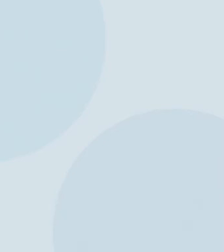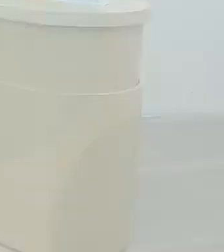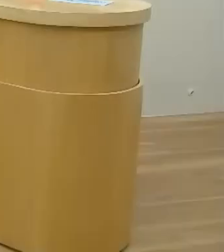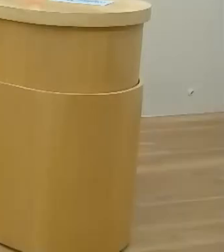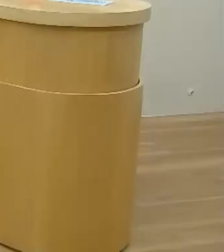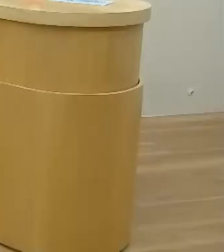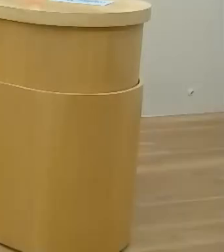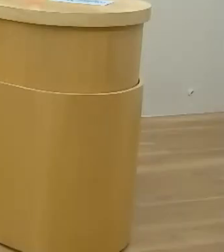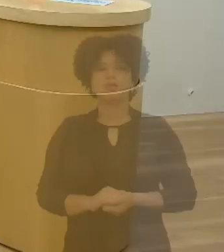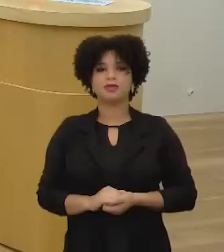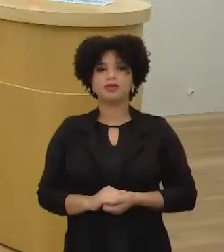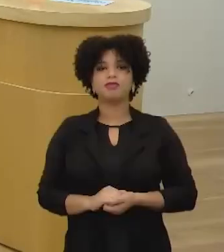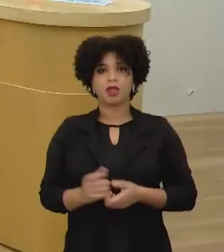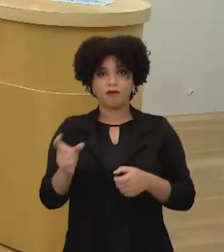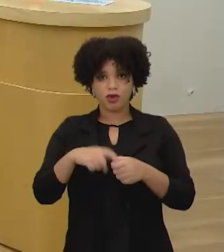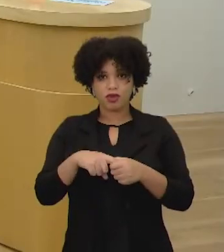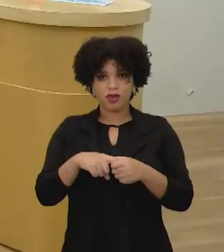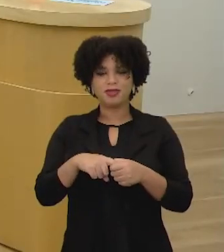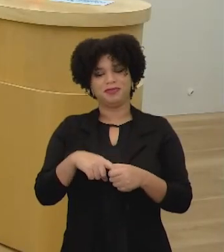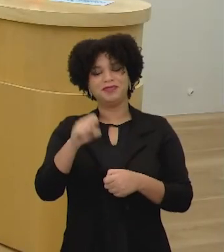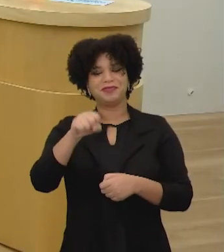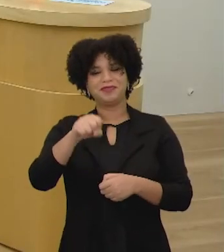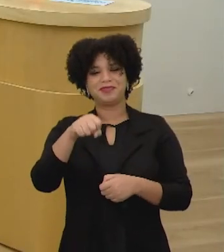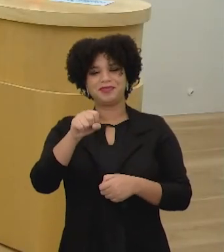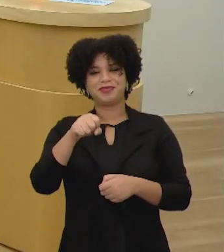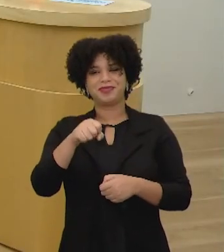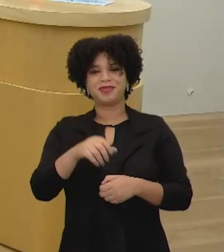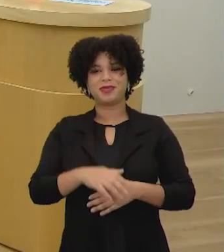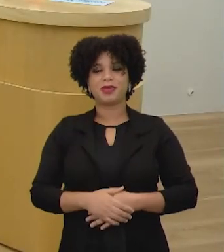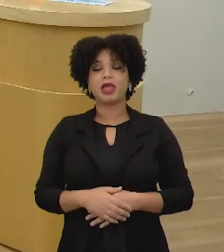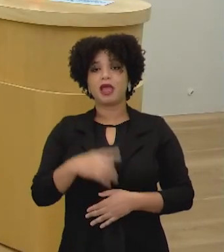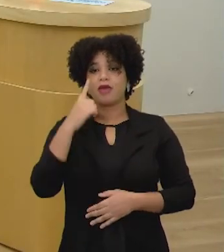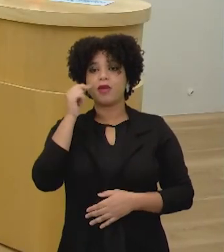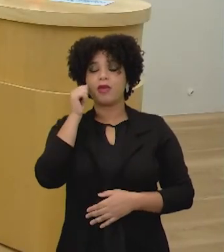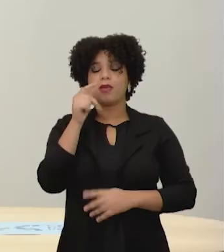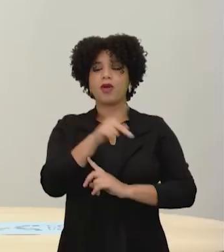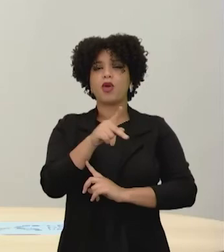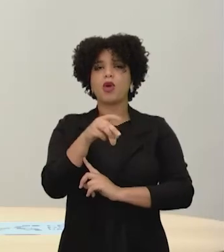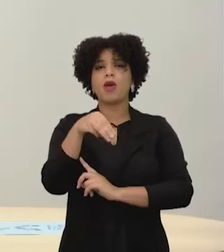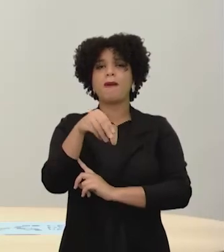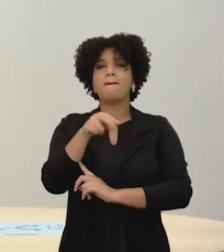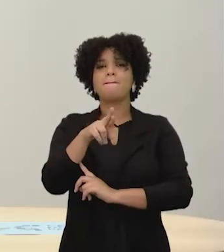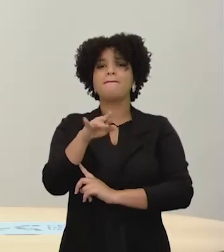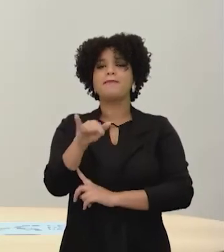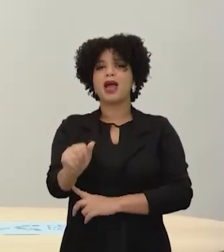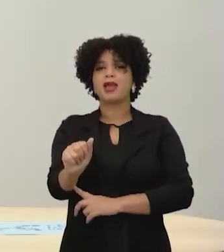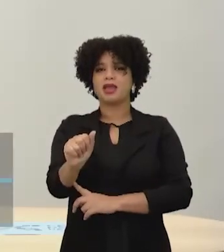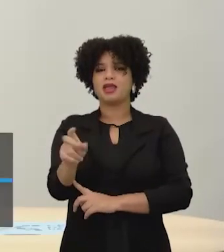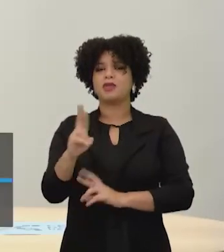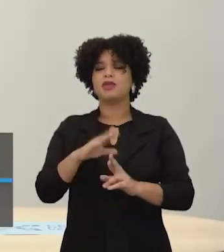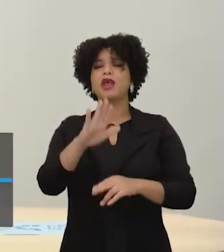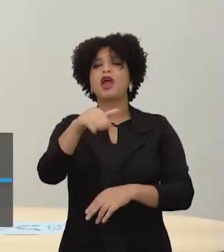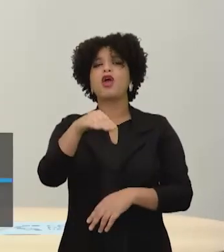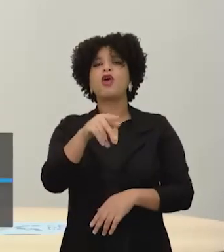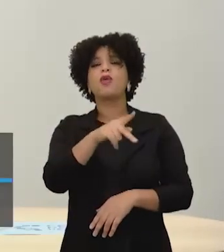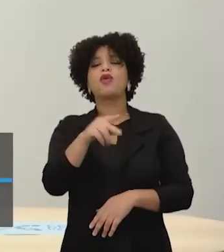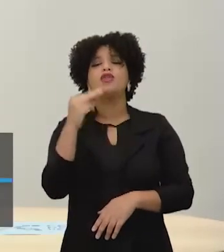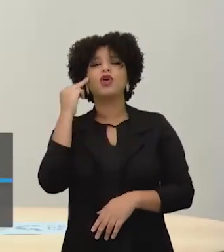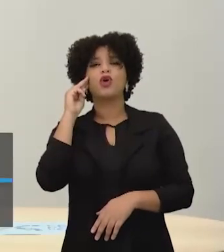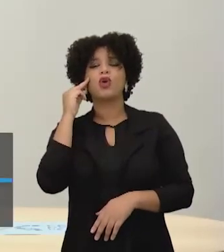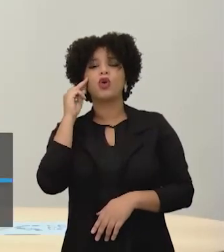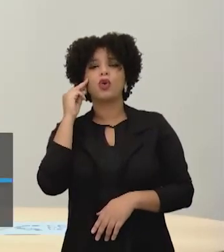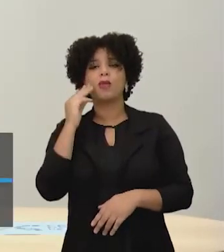De volta. Estamos de volta? Estamos de volta. Estamos sim, professor. Ó, a professora Maria mandou assim, Mauro,